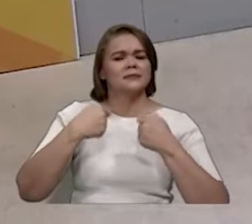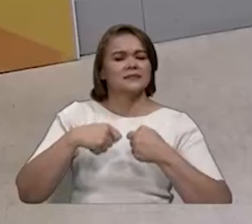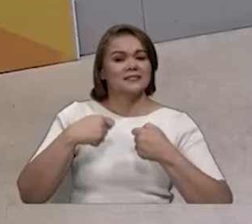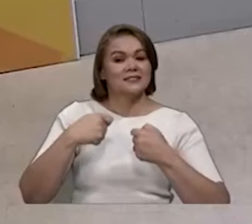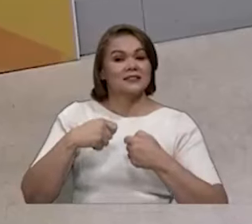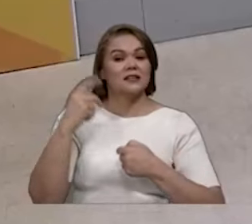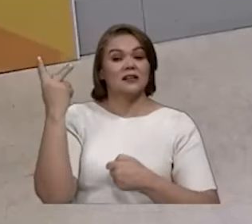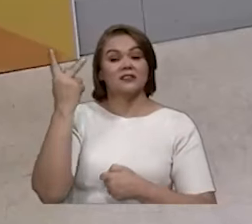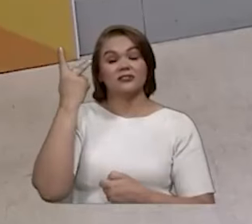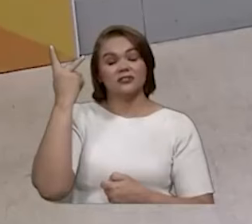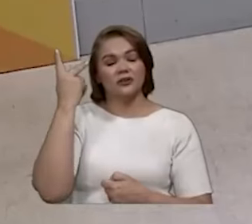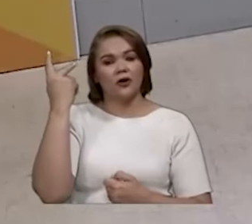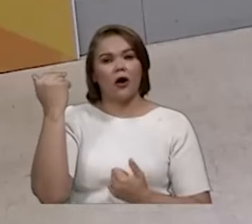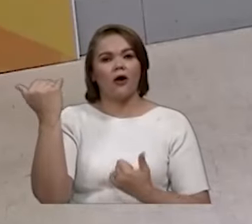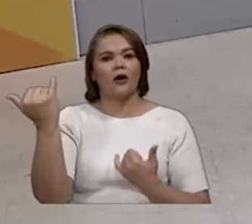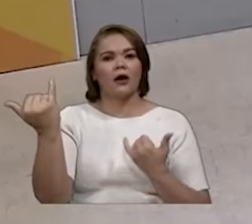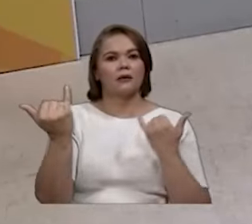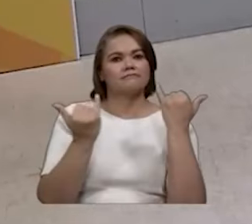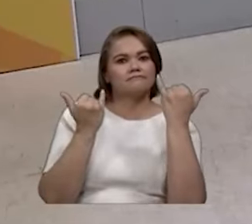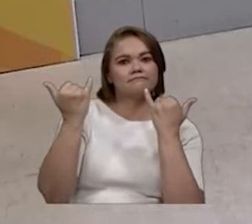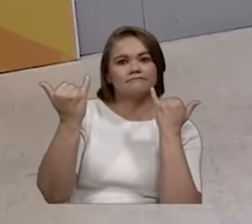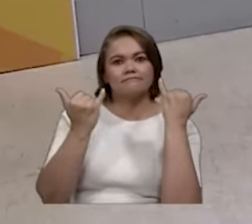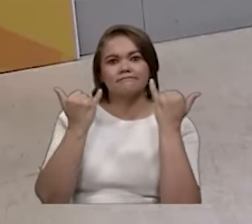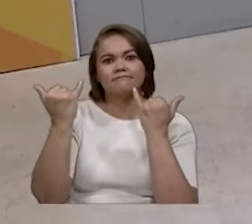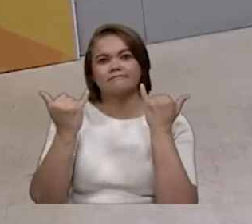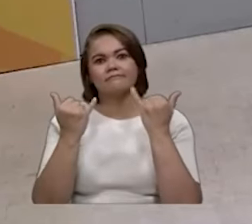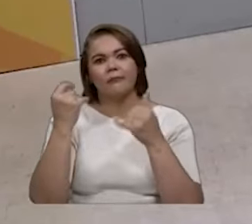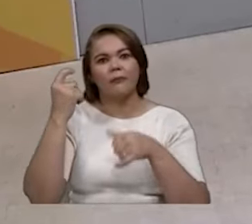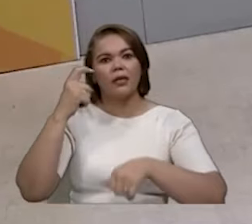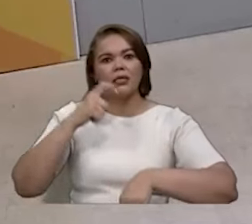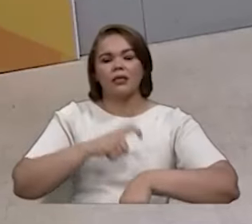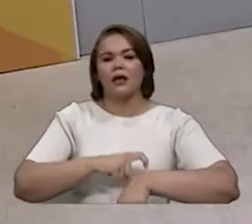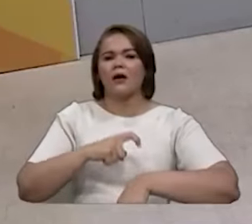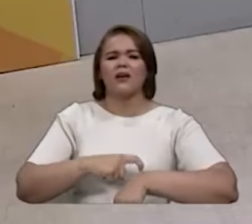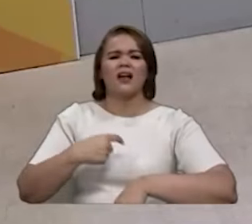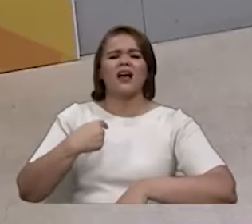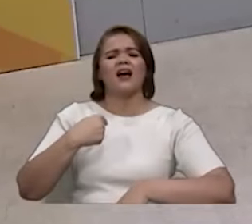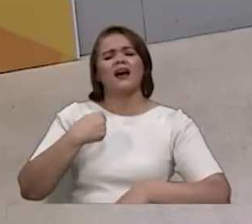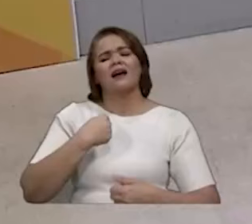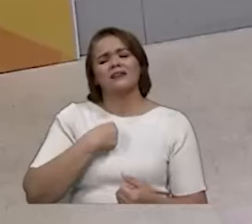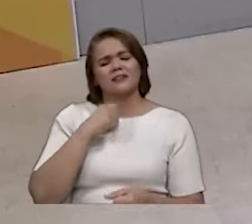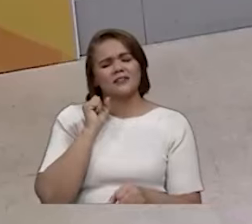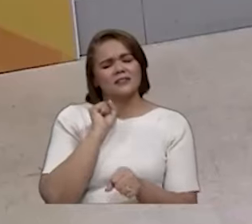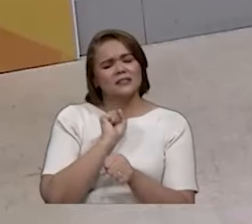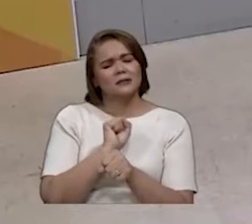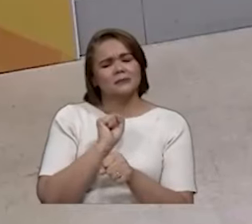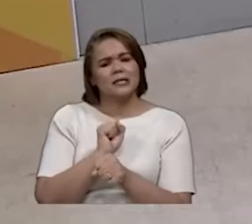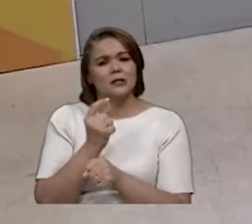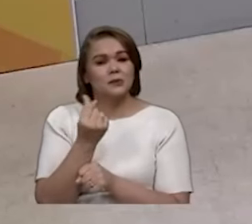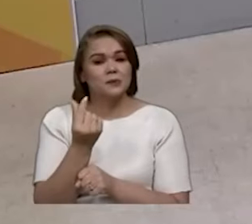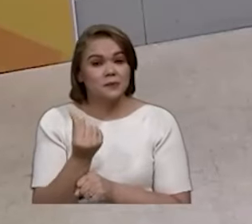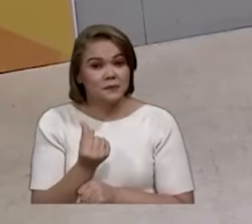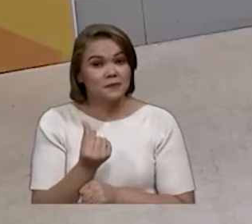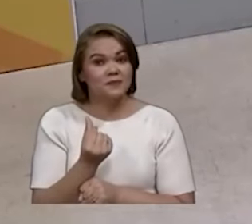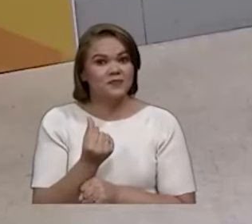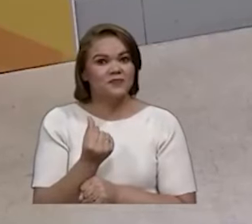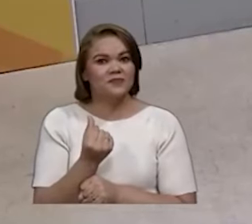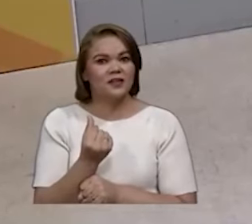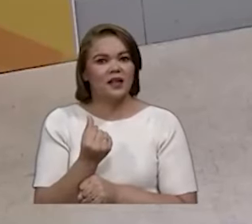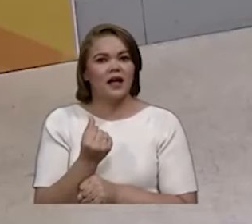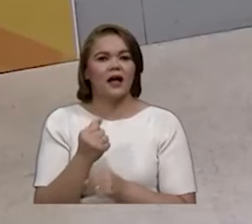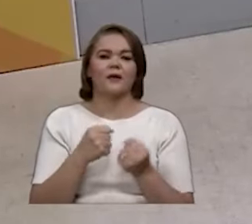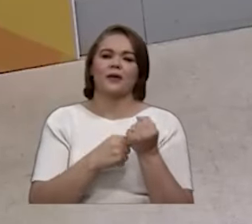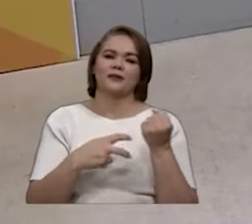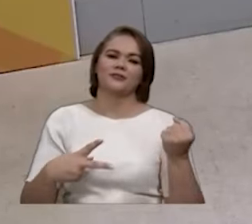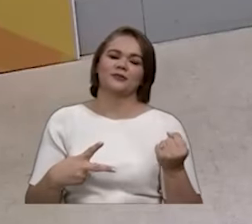gente, né, escutou aqui, bem na hora. Ai, eu tava esperando um dinheiro, aí apareceu o Caju